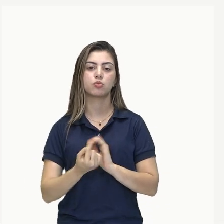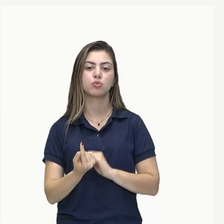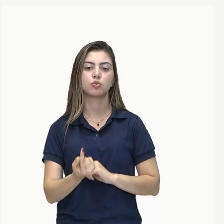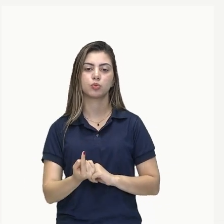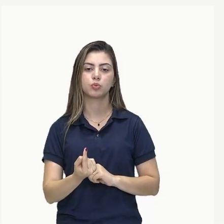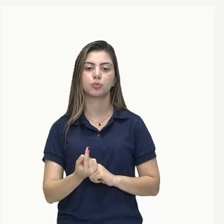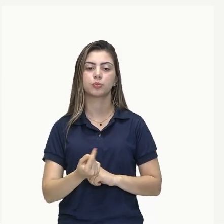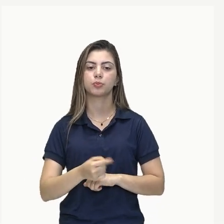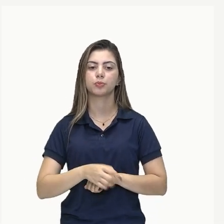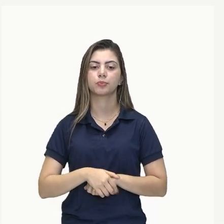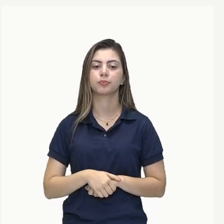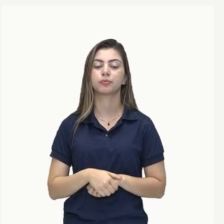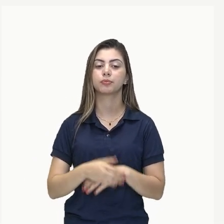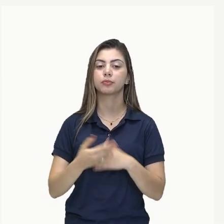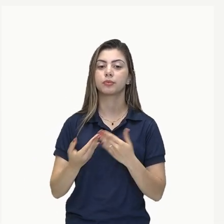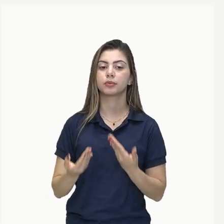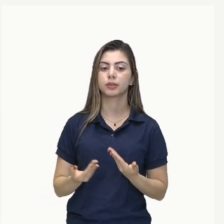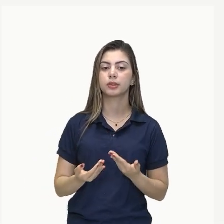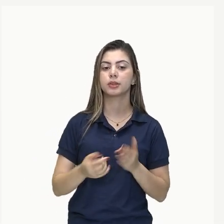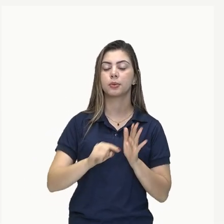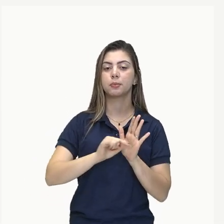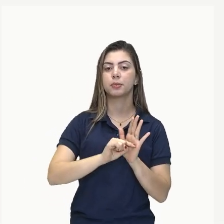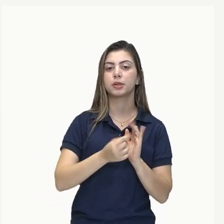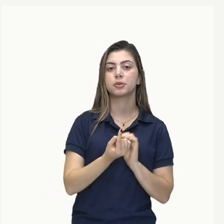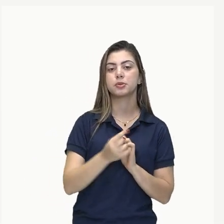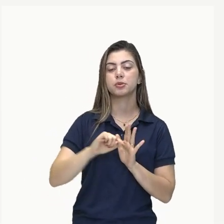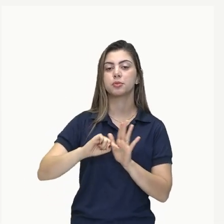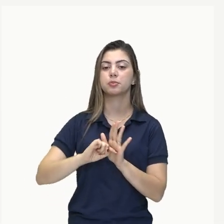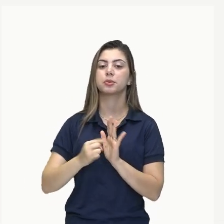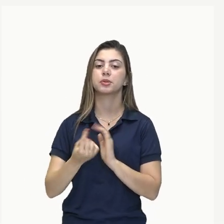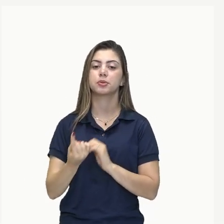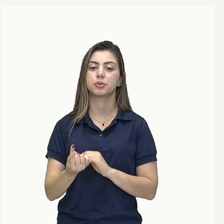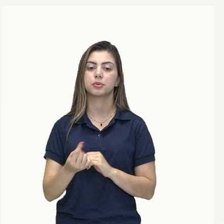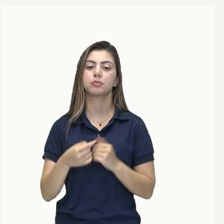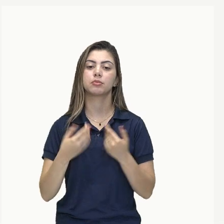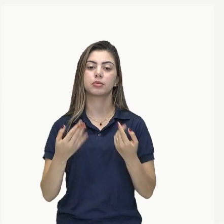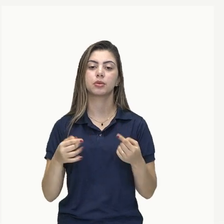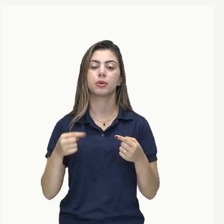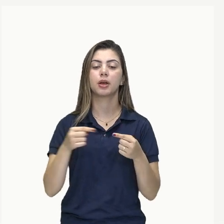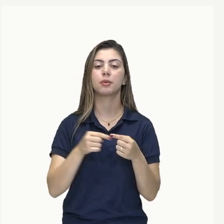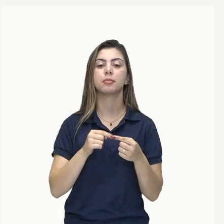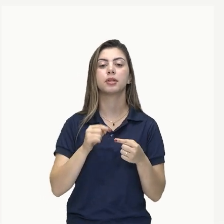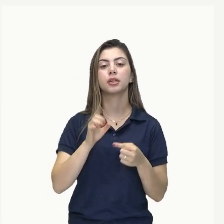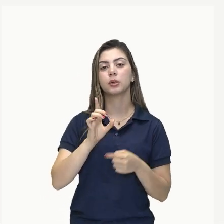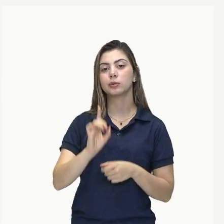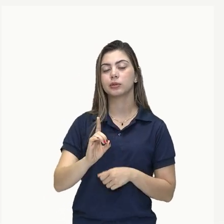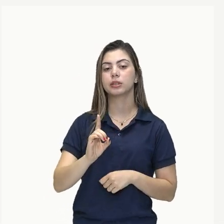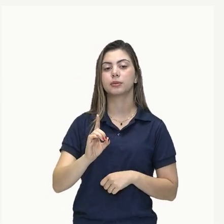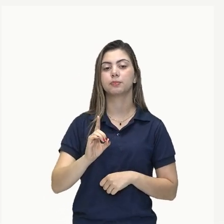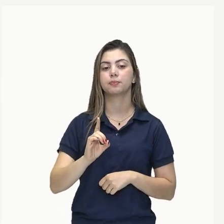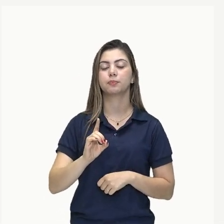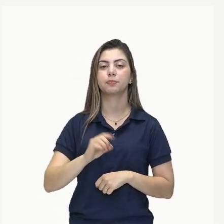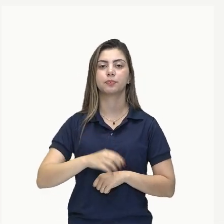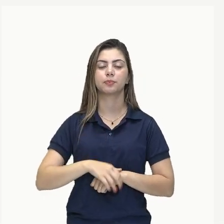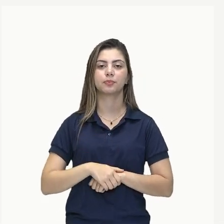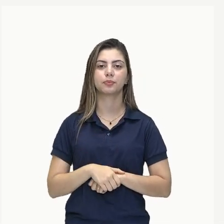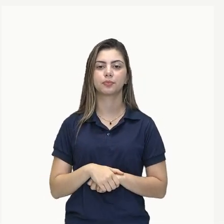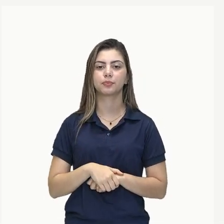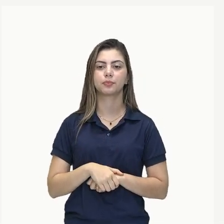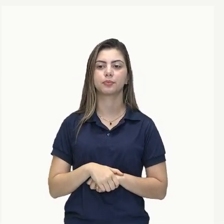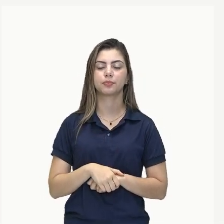né? Então é negativo 1, negativo 1. Esse é o par ordenado do ponto